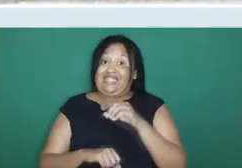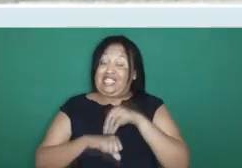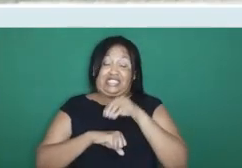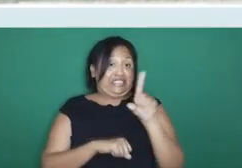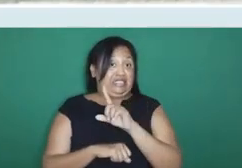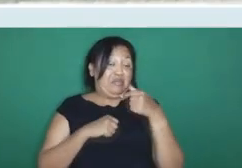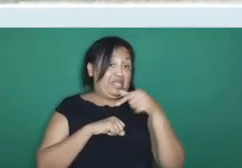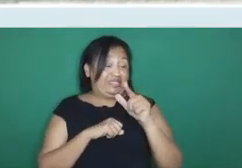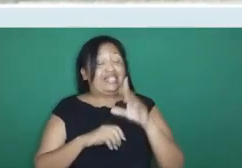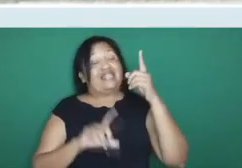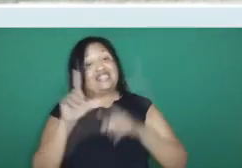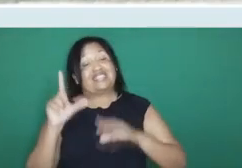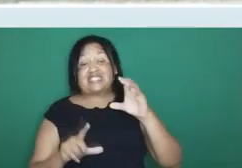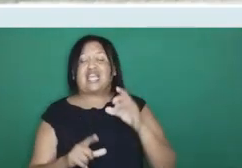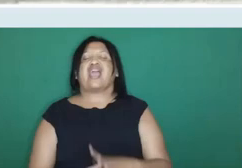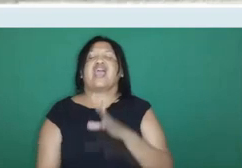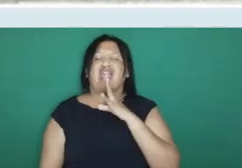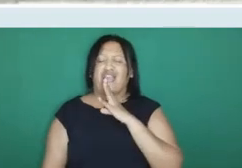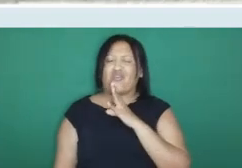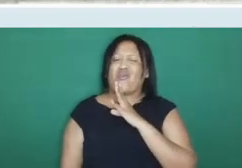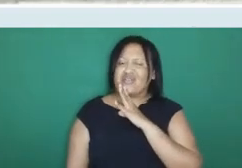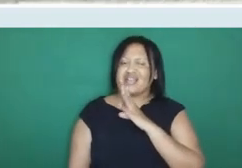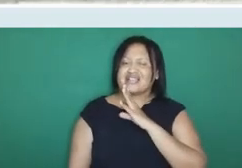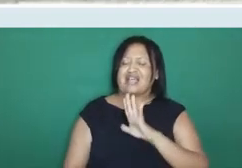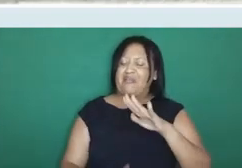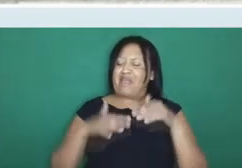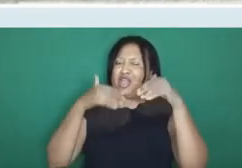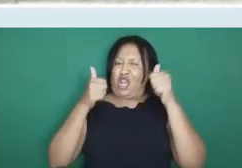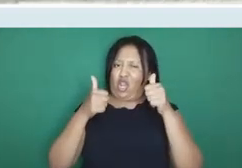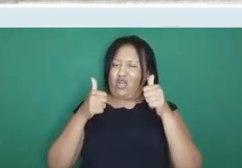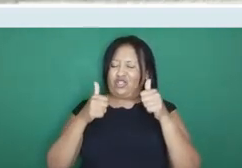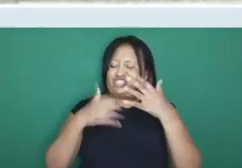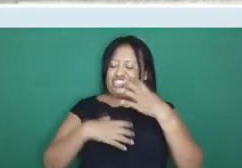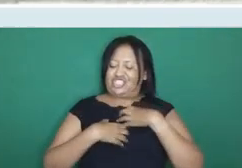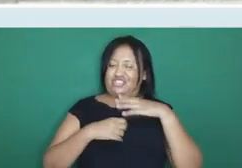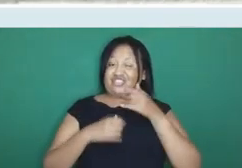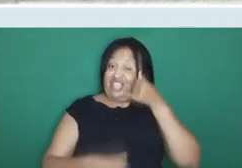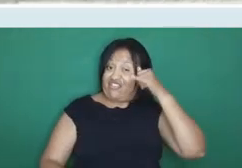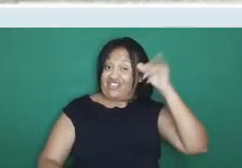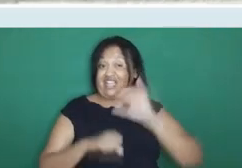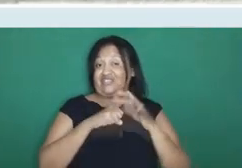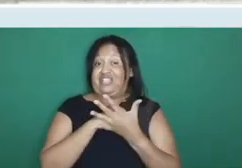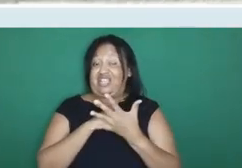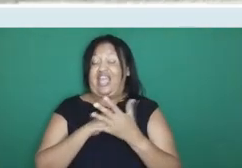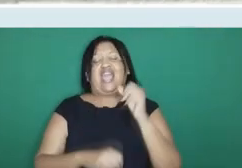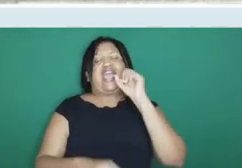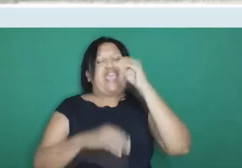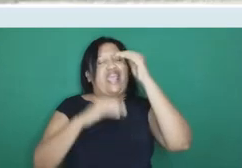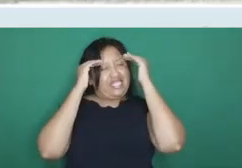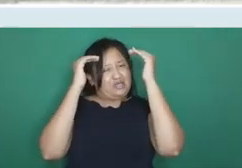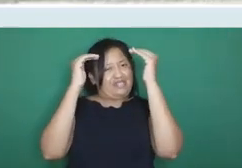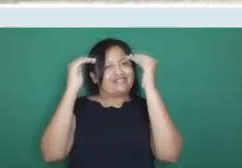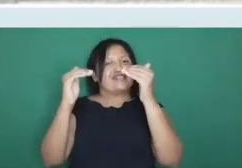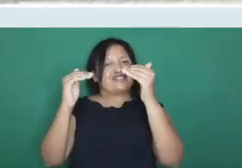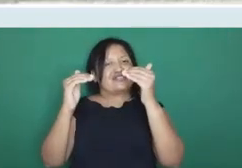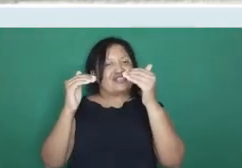letra C reconhece que reconhece que a melhor forma de evitar a transmissão do vírus é respeitando a quarentena Aí sim